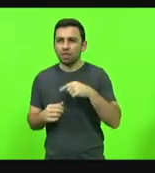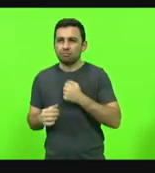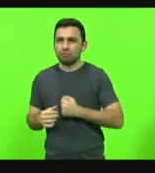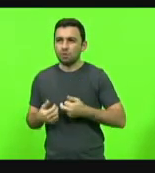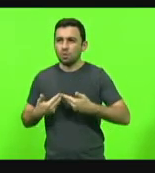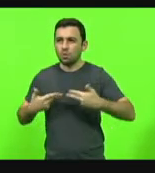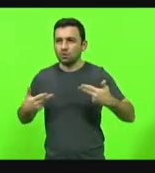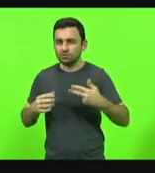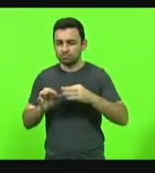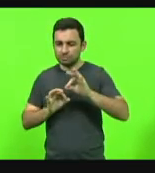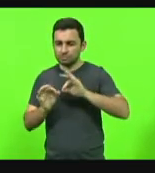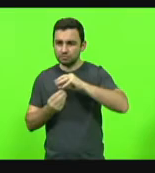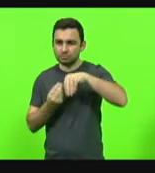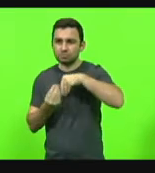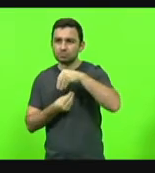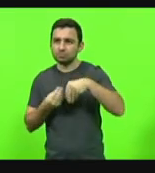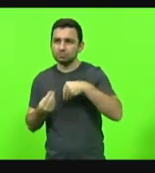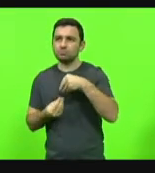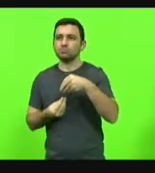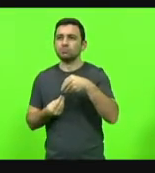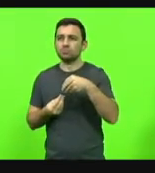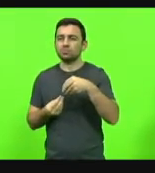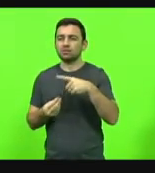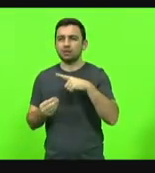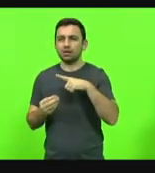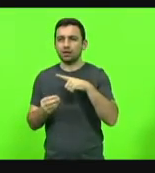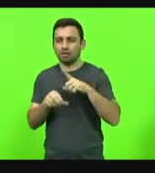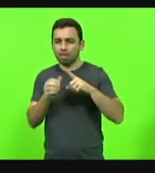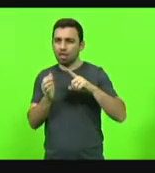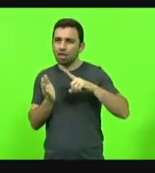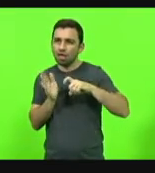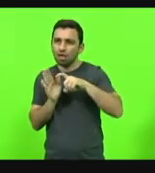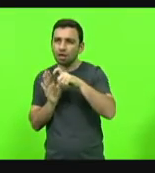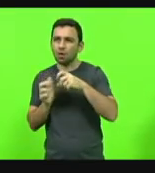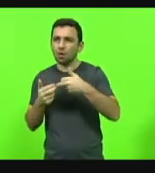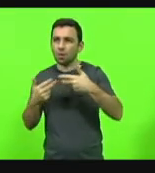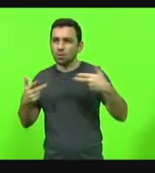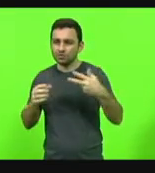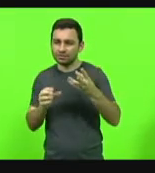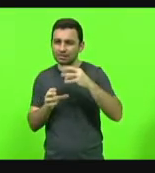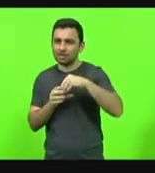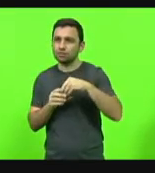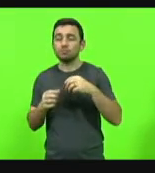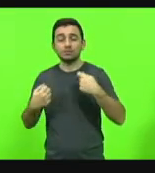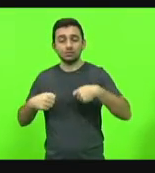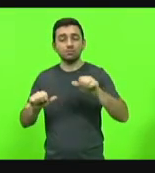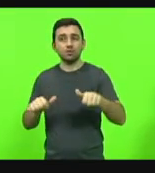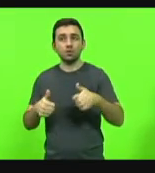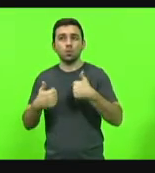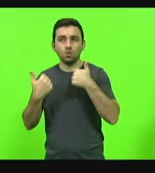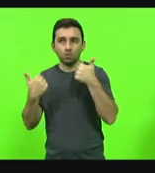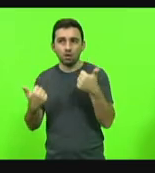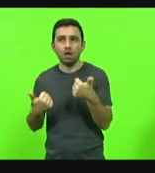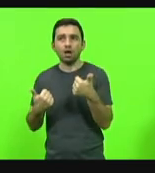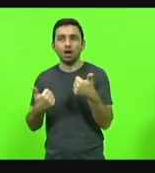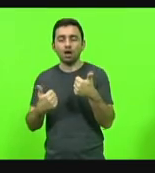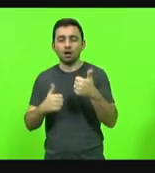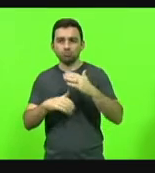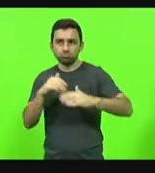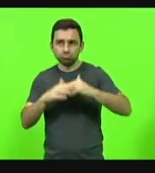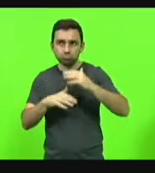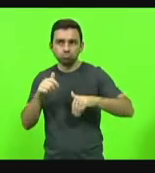permitido por lei. A presença de micro-organismos indica que há necessidade de melhorias na higienização de equipamentos, utensílios